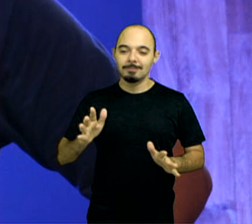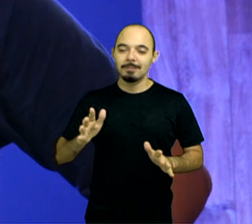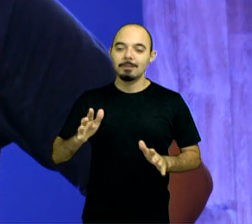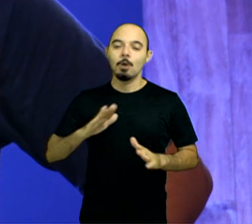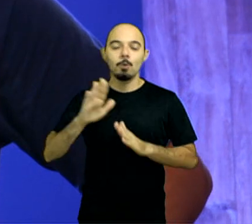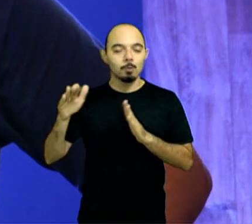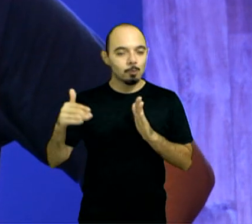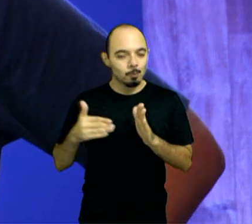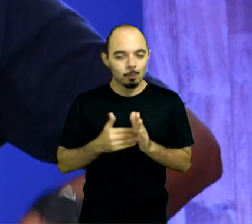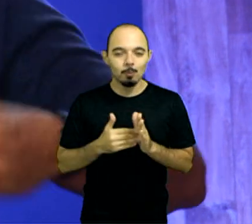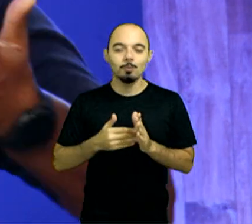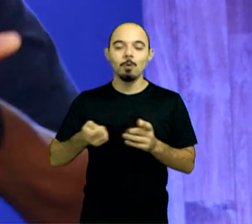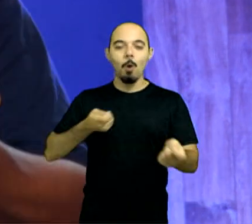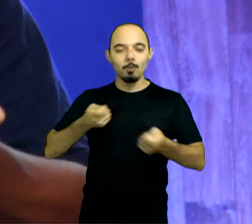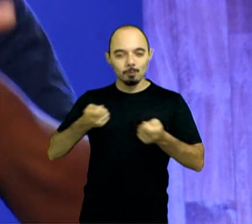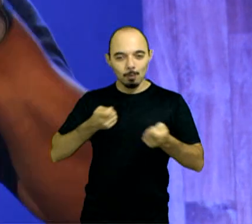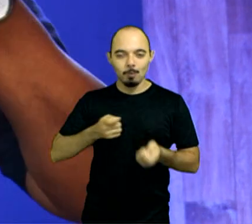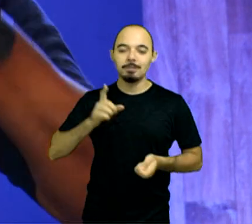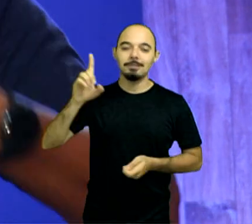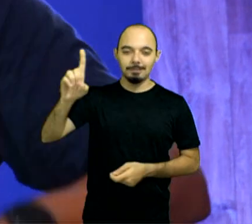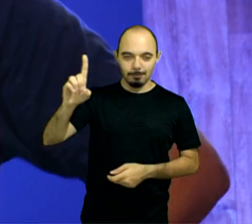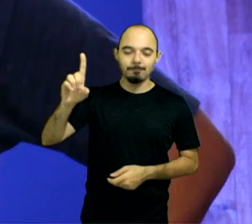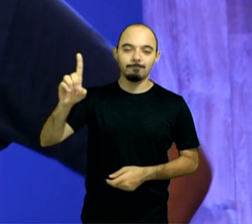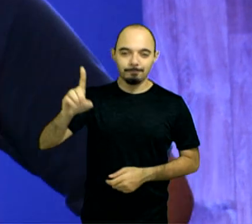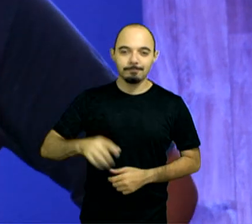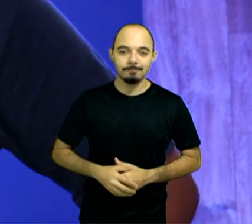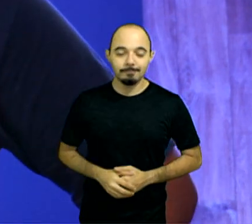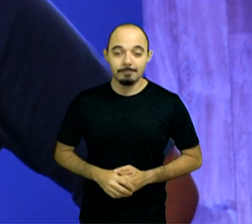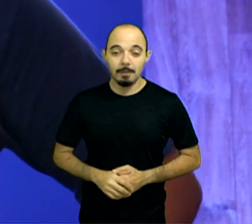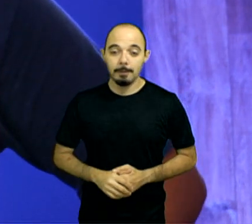posteriormente eu fiquei, devido à minha condição